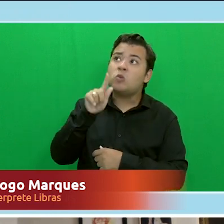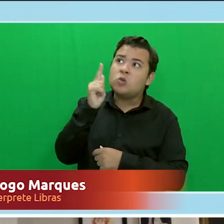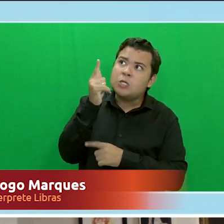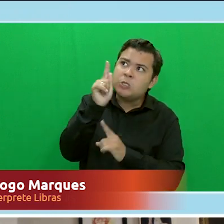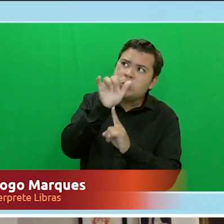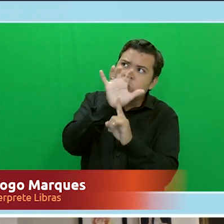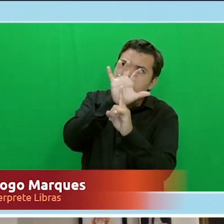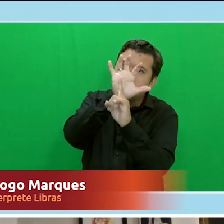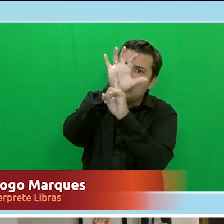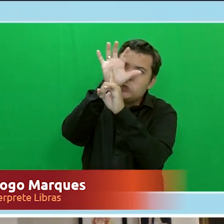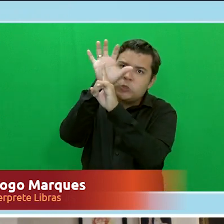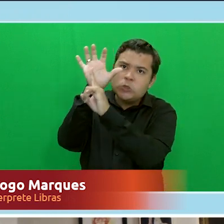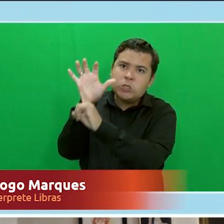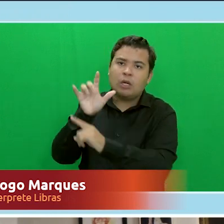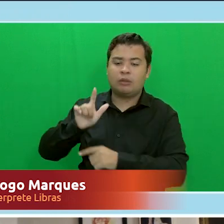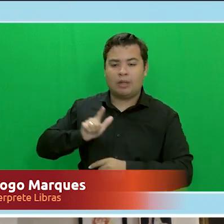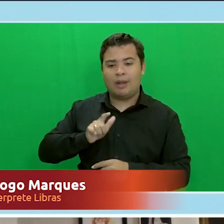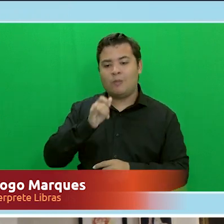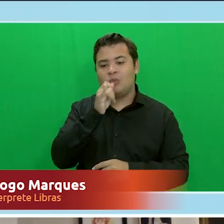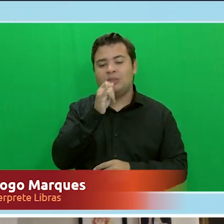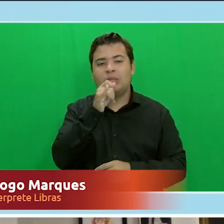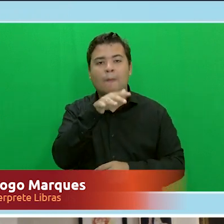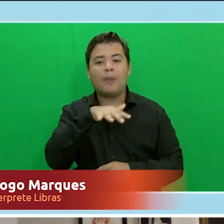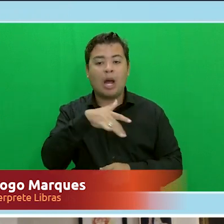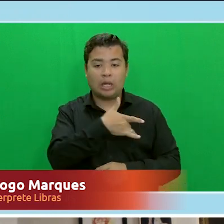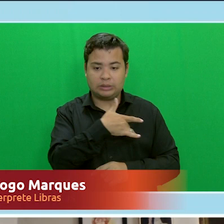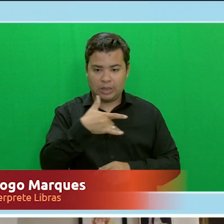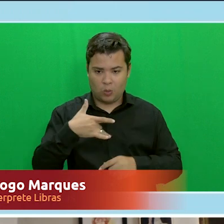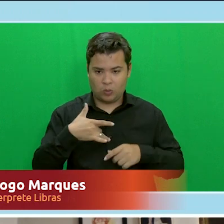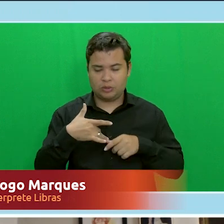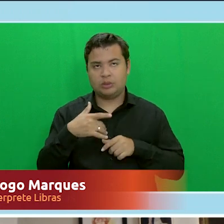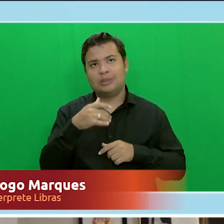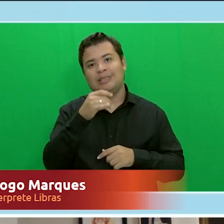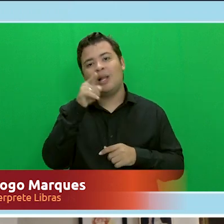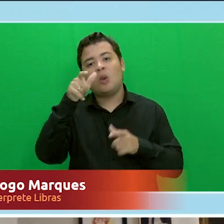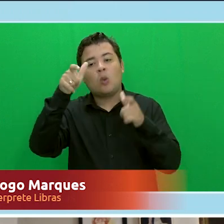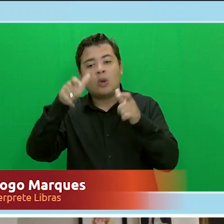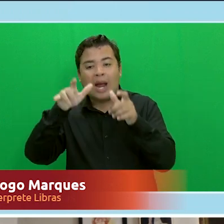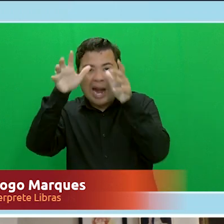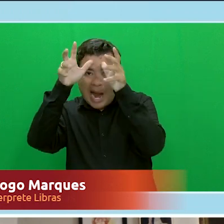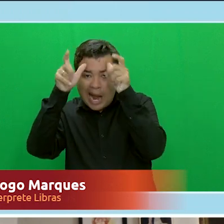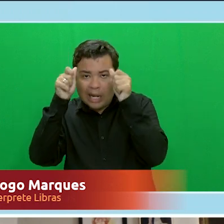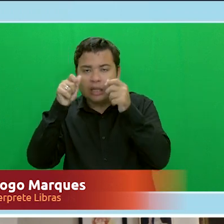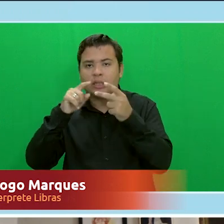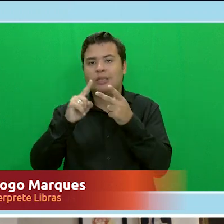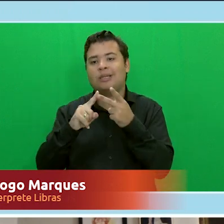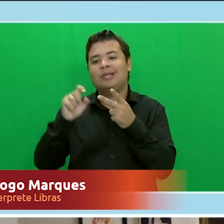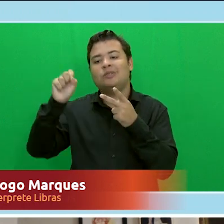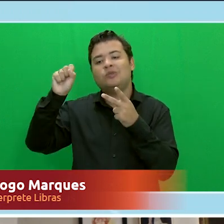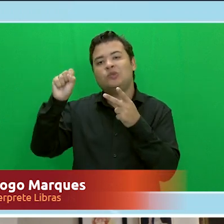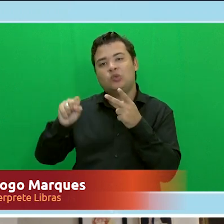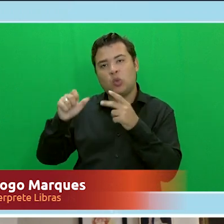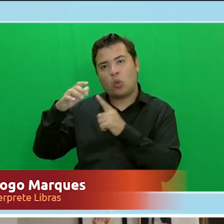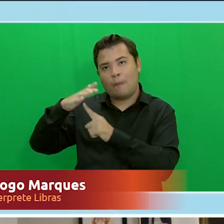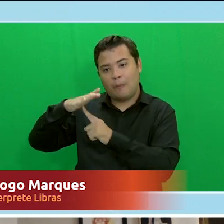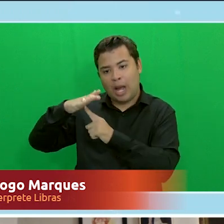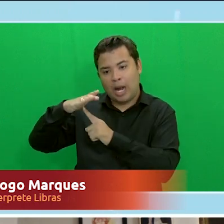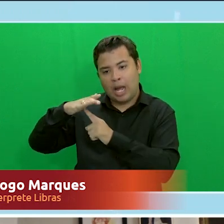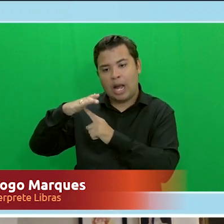brasileiro, né? Ela vai desde, na área da saúde, por exemplo, vai desde o Acre, né? Sul do